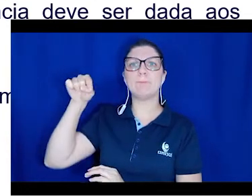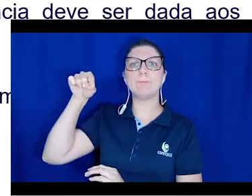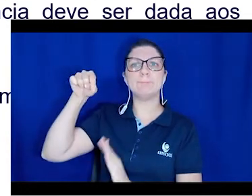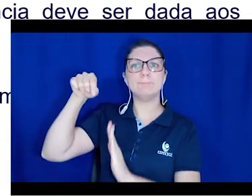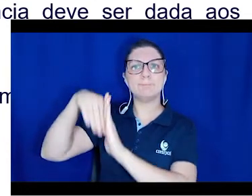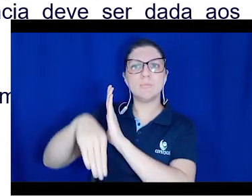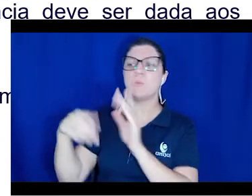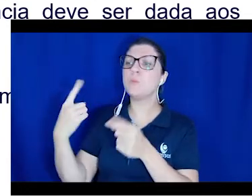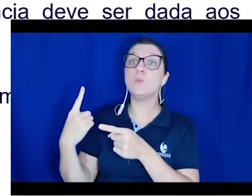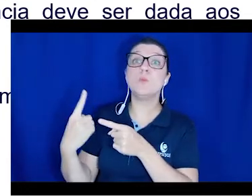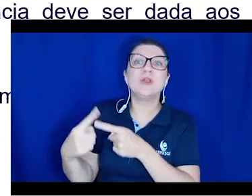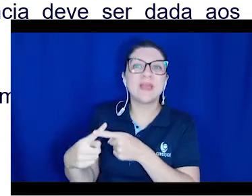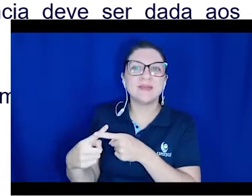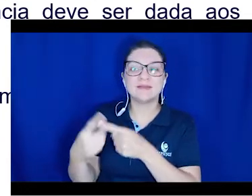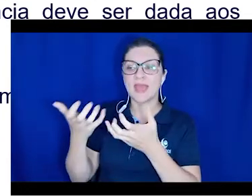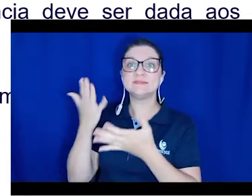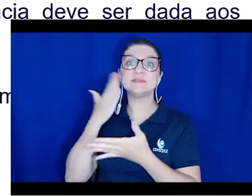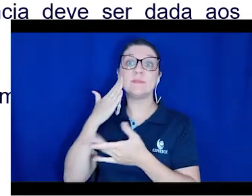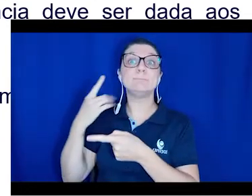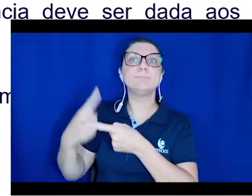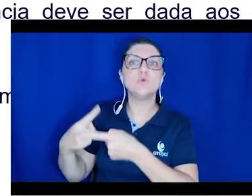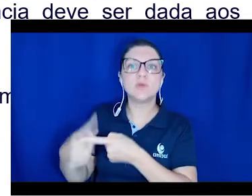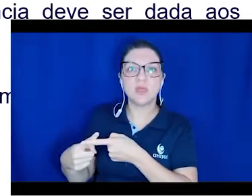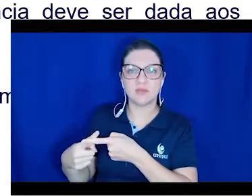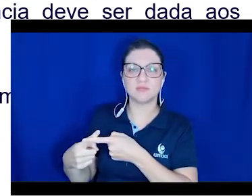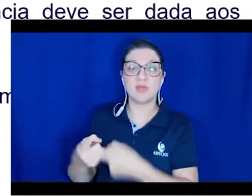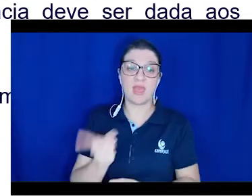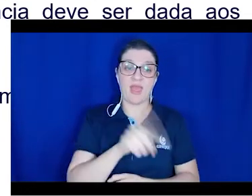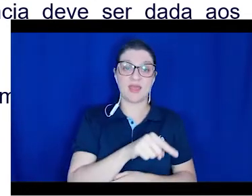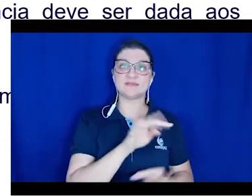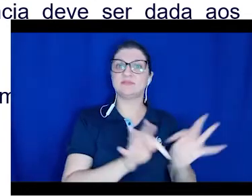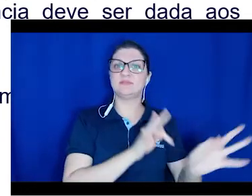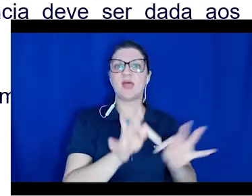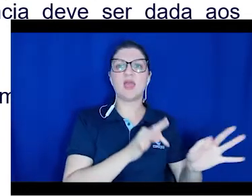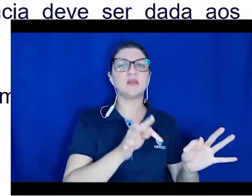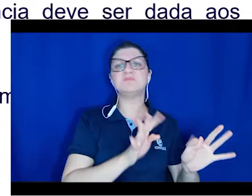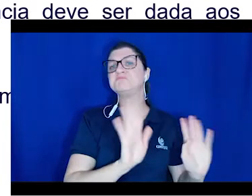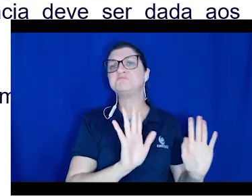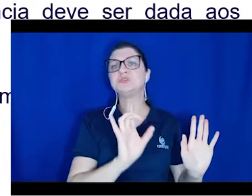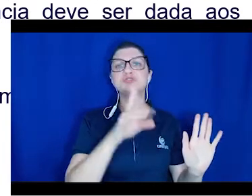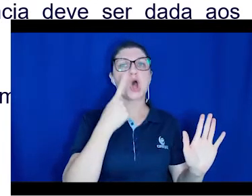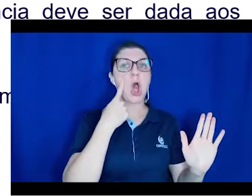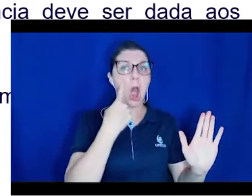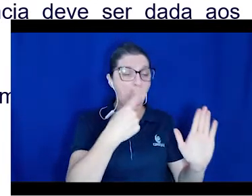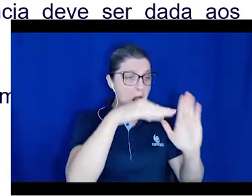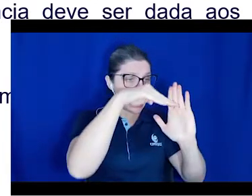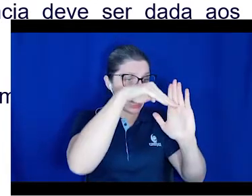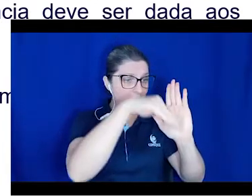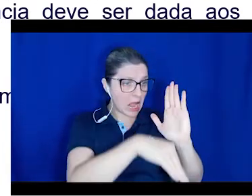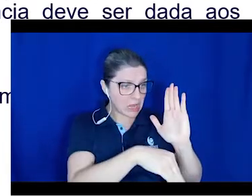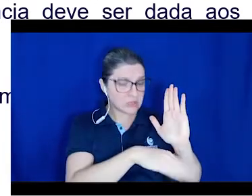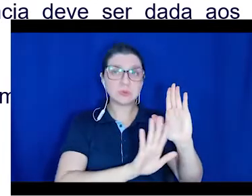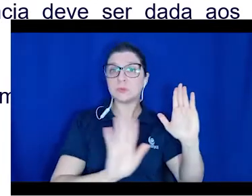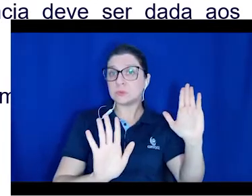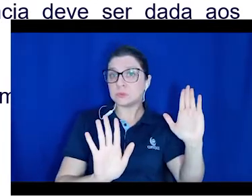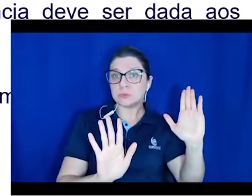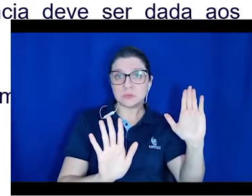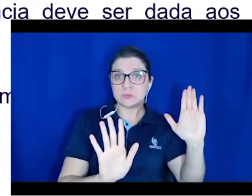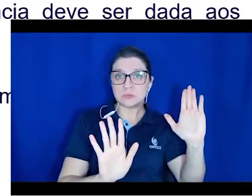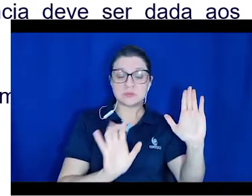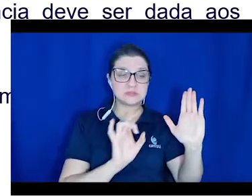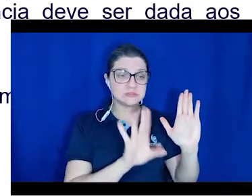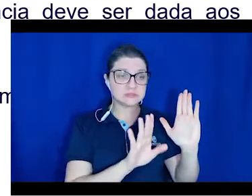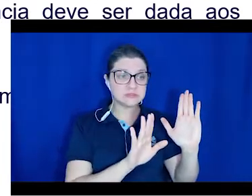porque o balanço foi ruim, mas a técnica, você olha lá e diz, poxa, está caindo, se perder esse preço que